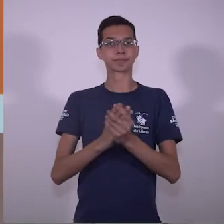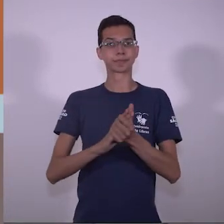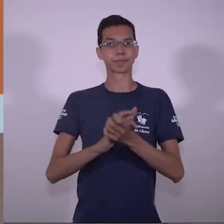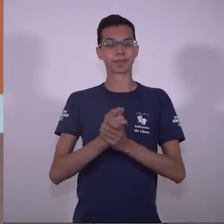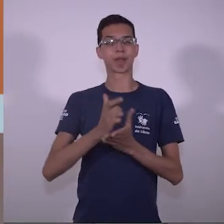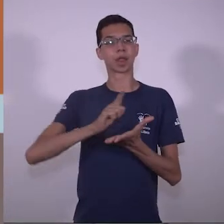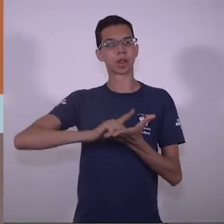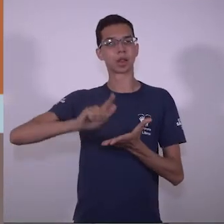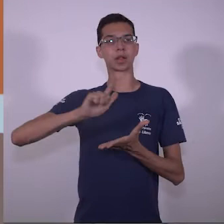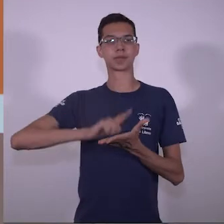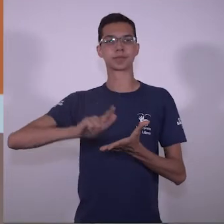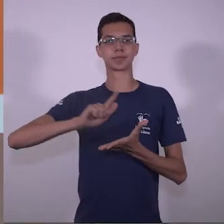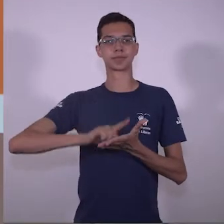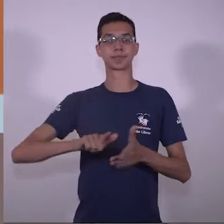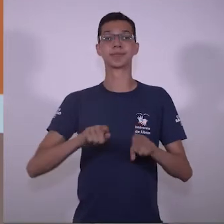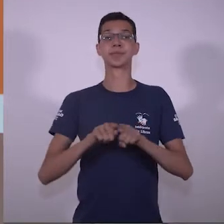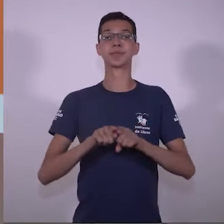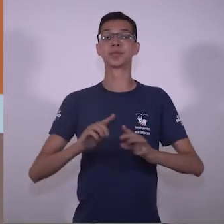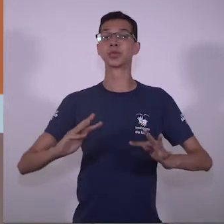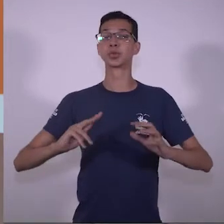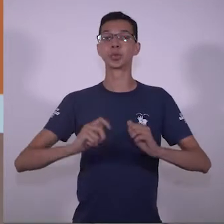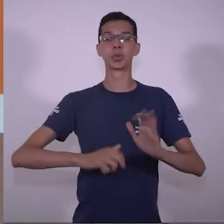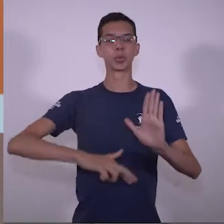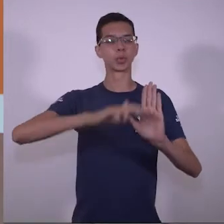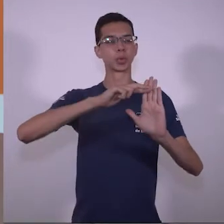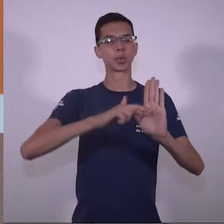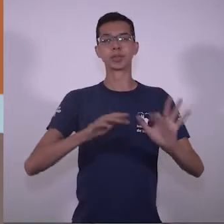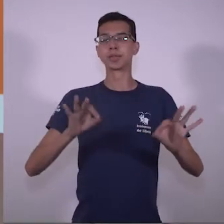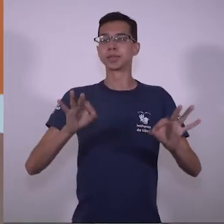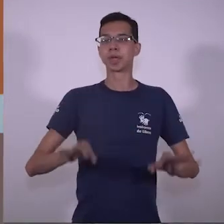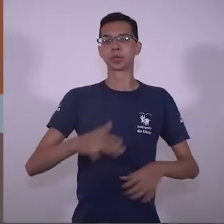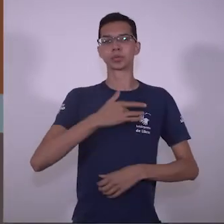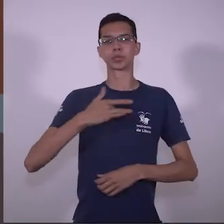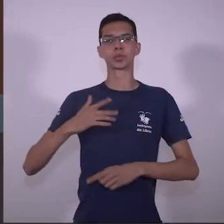os protocolos sanitários preconizados. Obrigada.